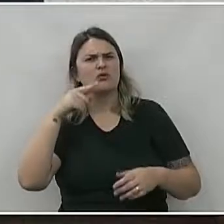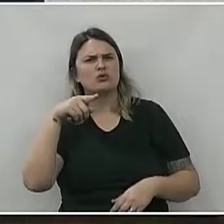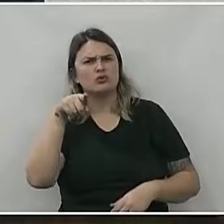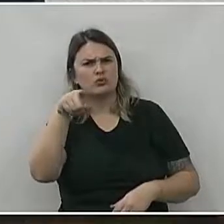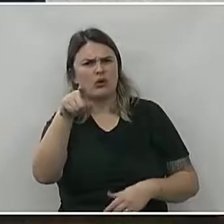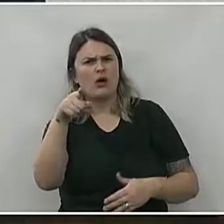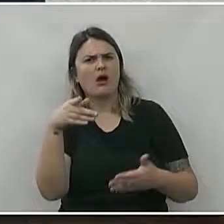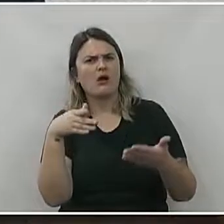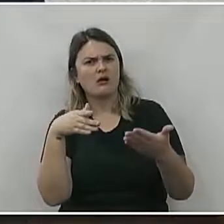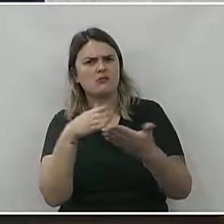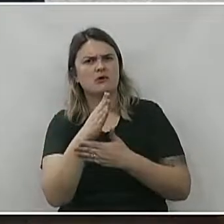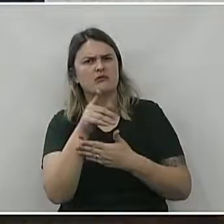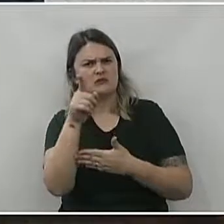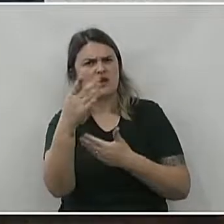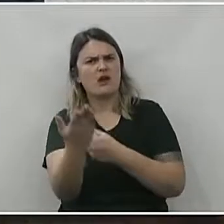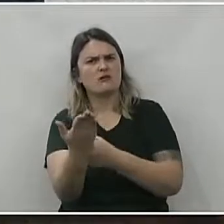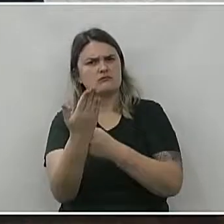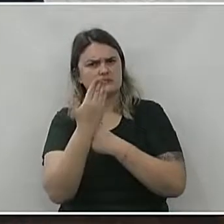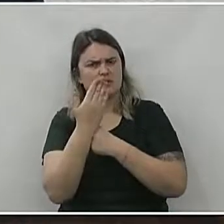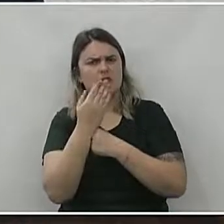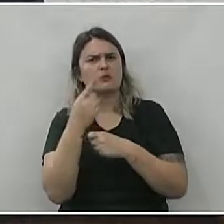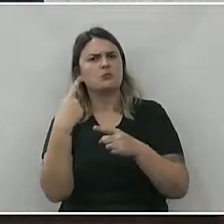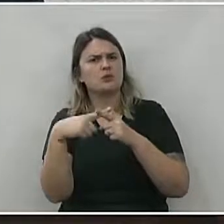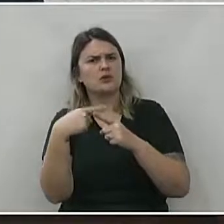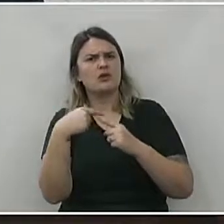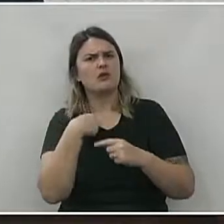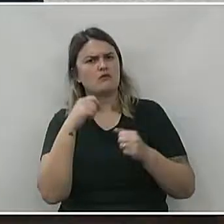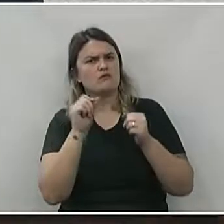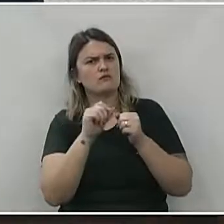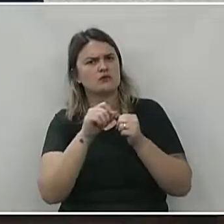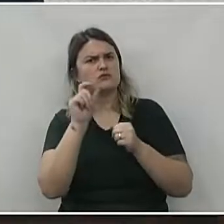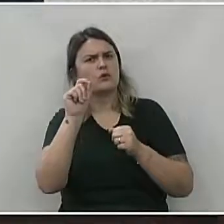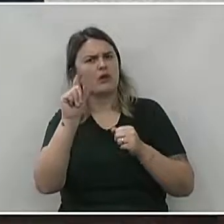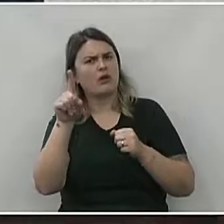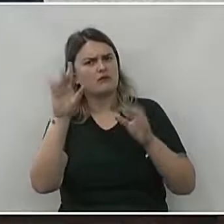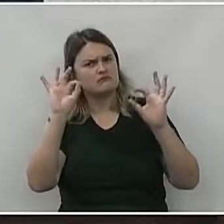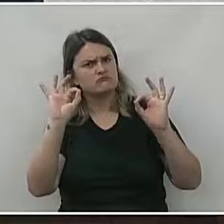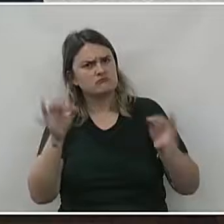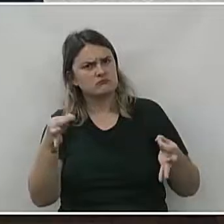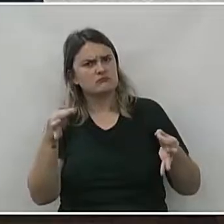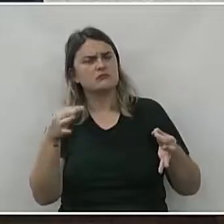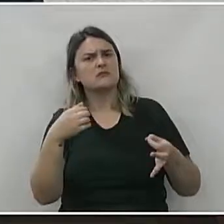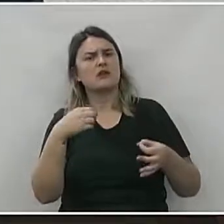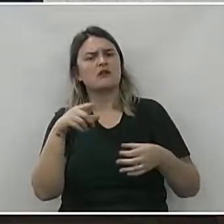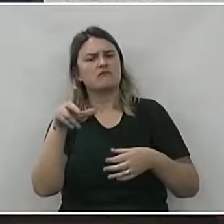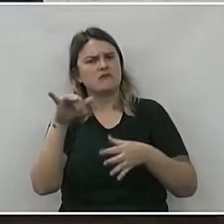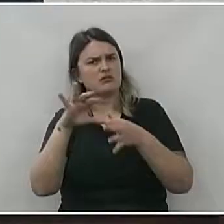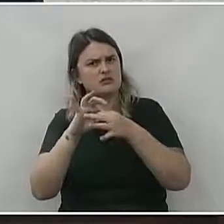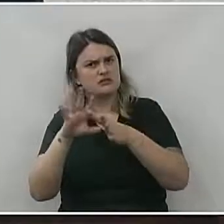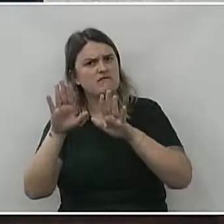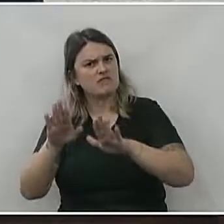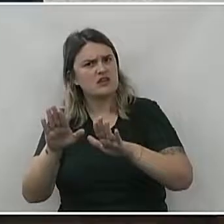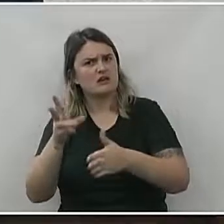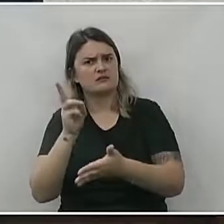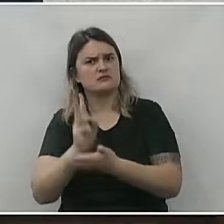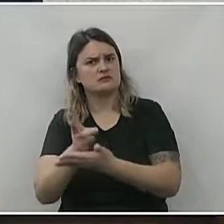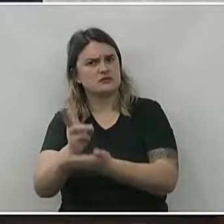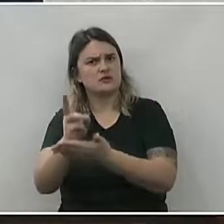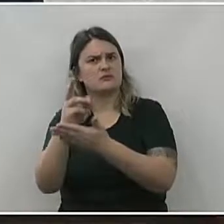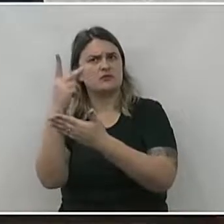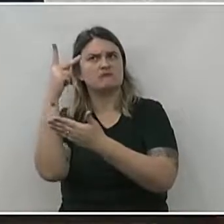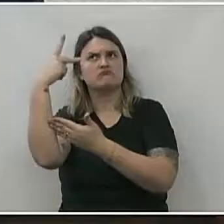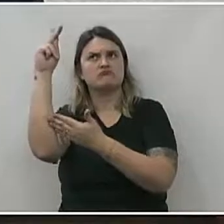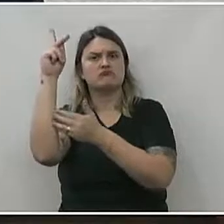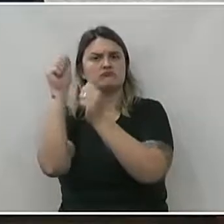me aprovas. Tu me ajudarás, porque faço o que é direito e me deixarás ficar para sempre na